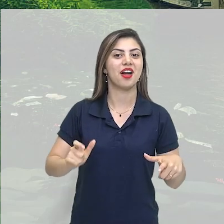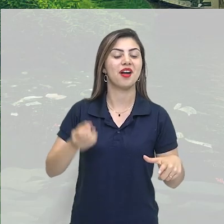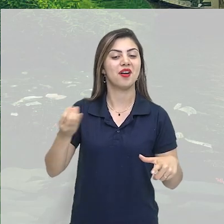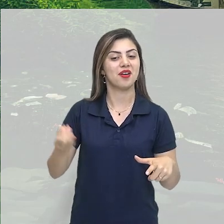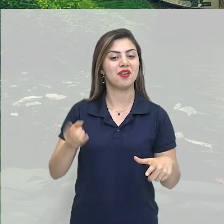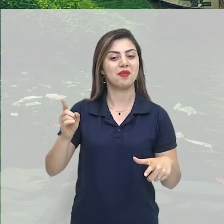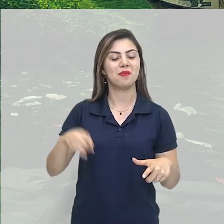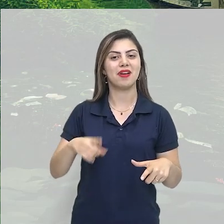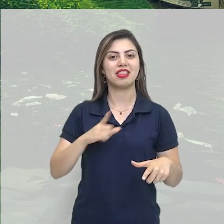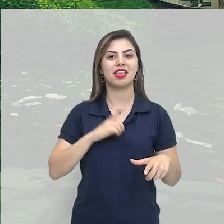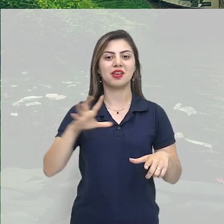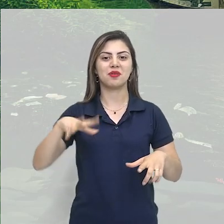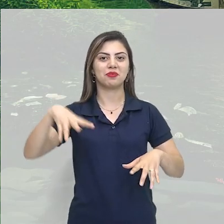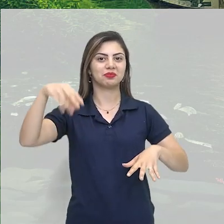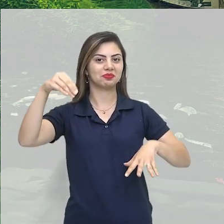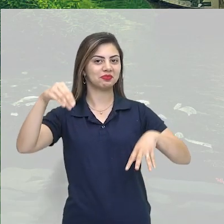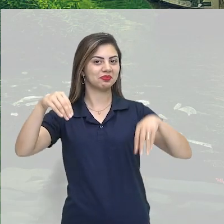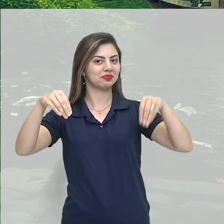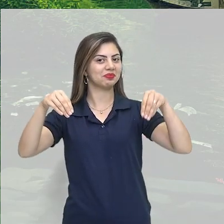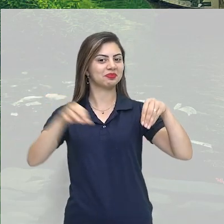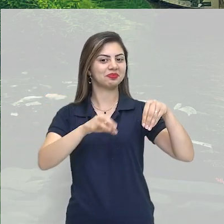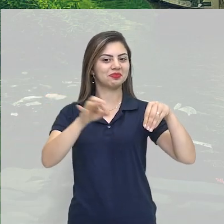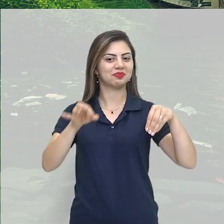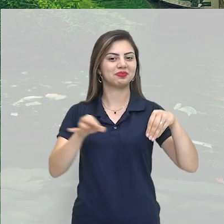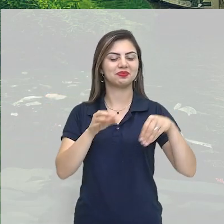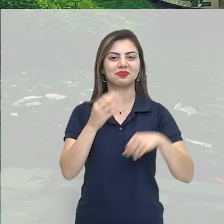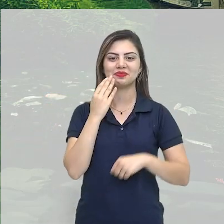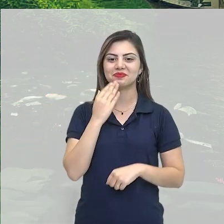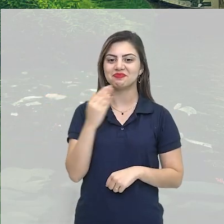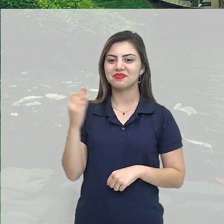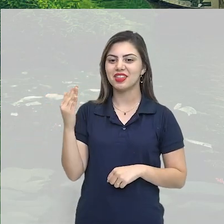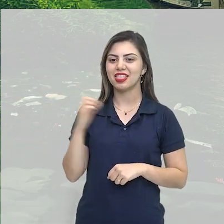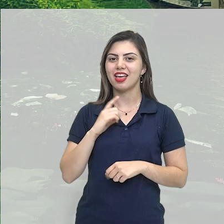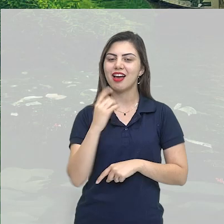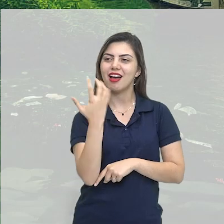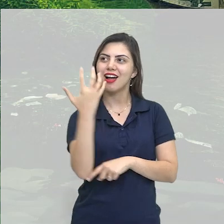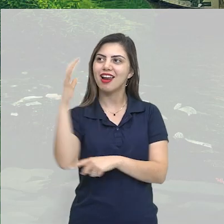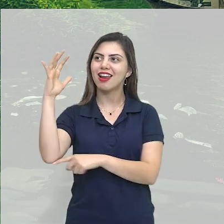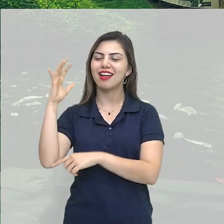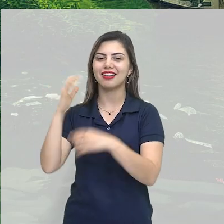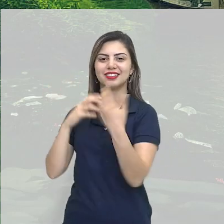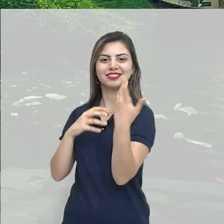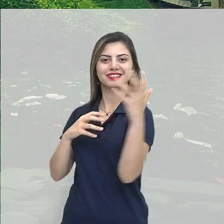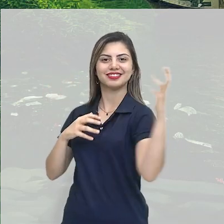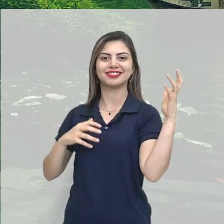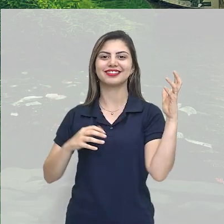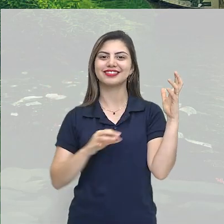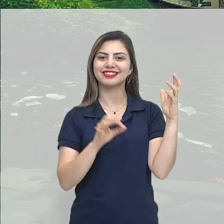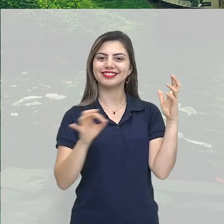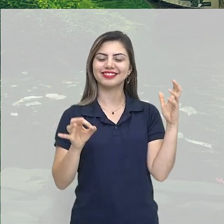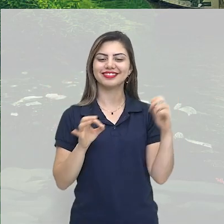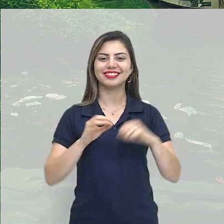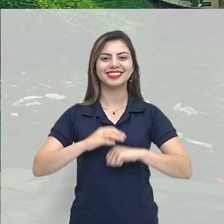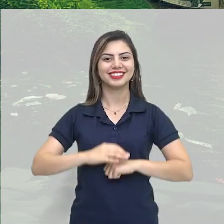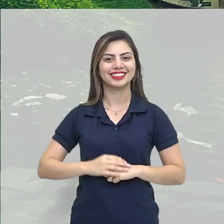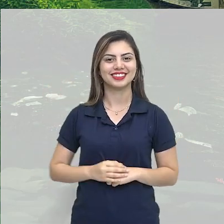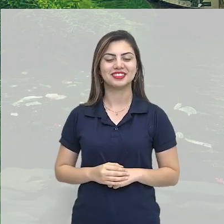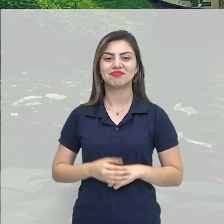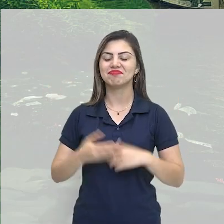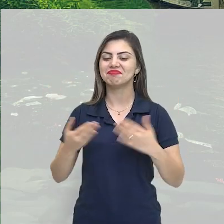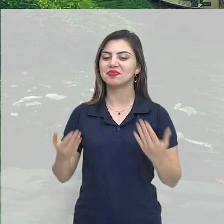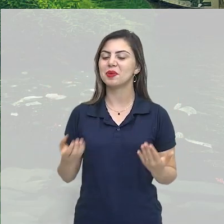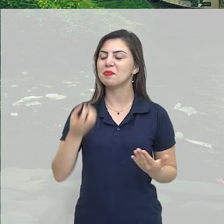da área de um castelo, né? Toda verde aí, as árvores, a natureza, não é? Então,